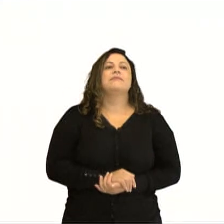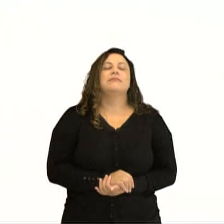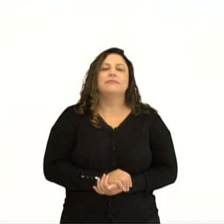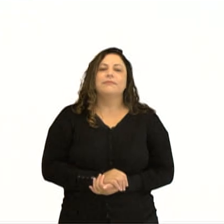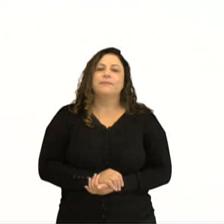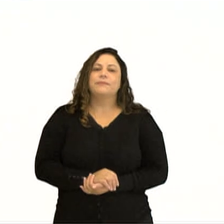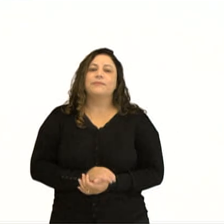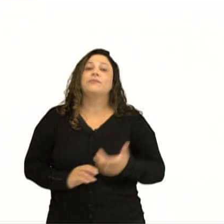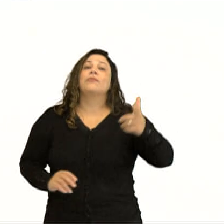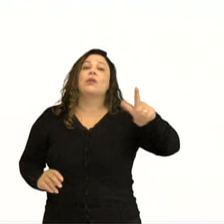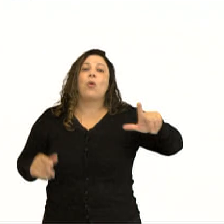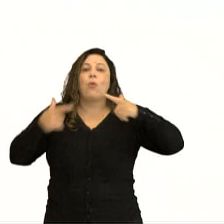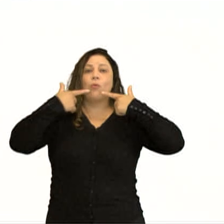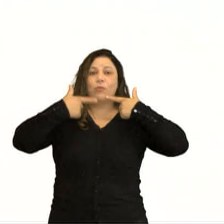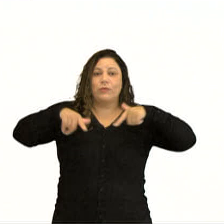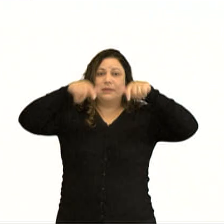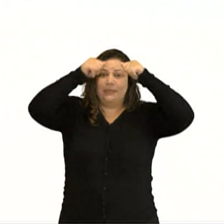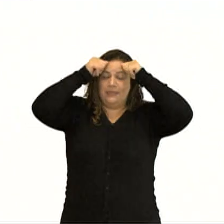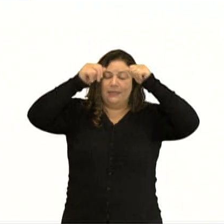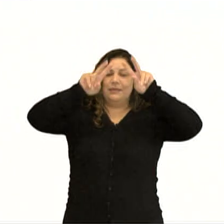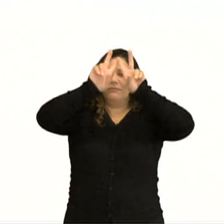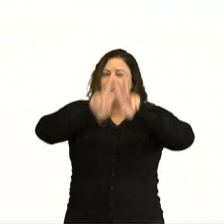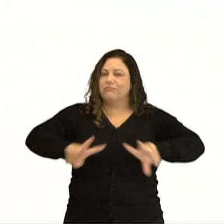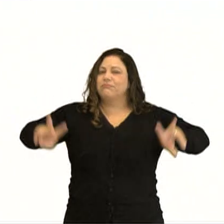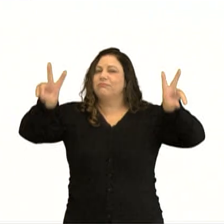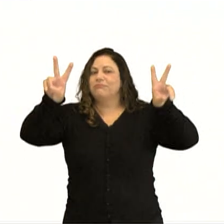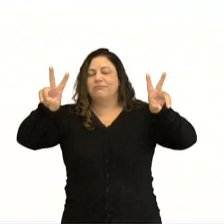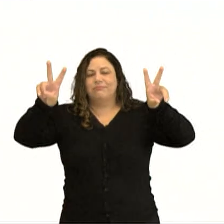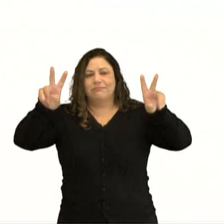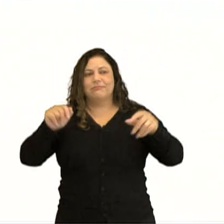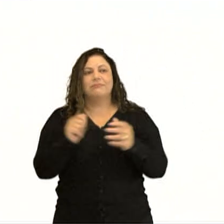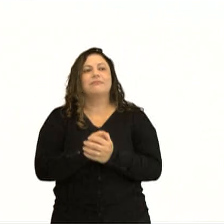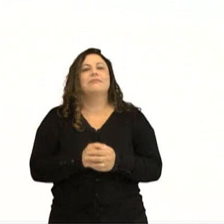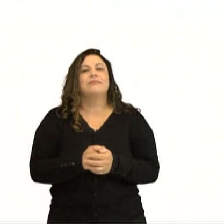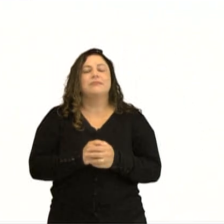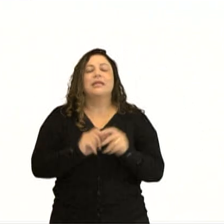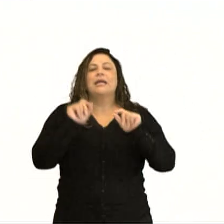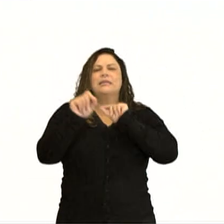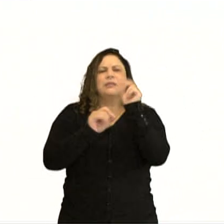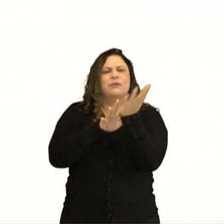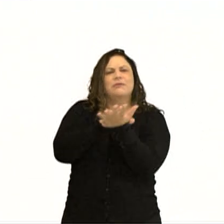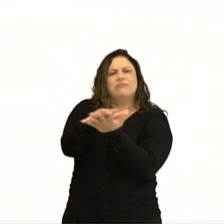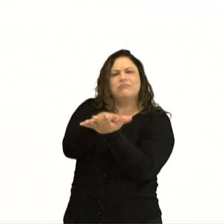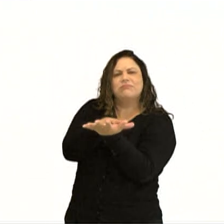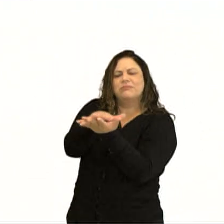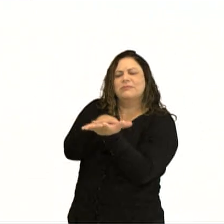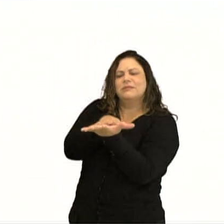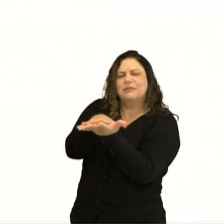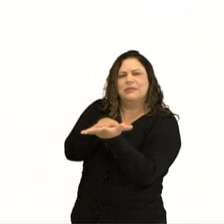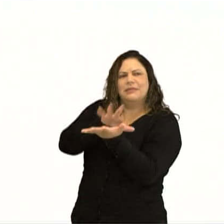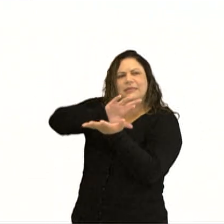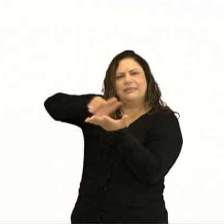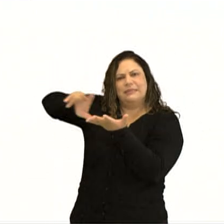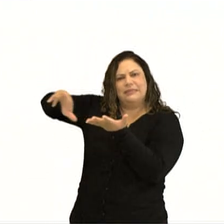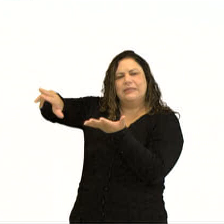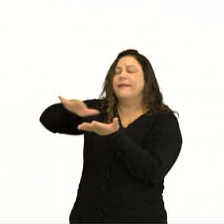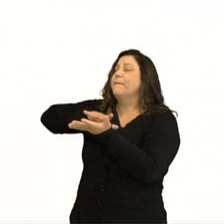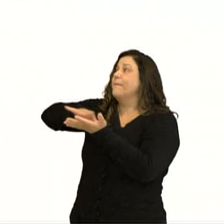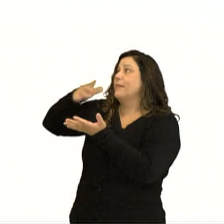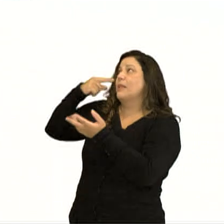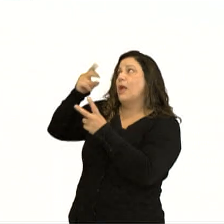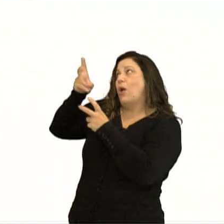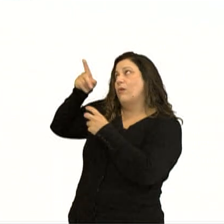Pessoal, uma outra linguagem, né, um outro elemento da linguagem visual são as texturas. Aí nós temos as texturas táteis, que é aquelas que